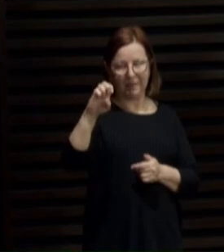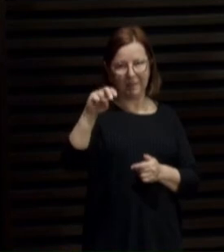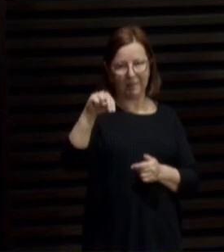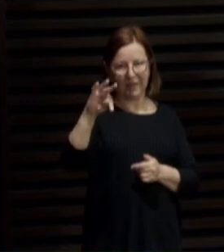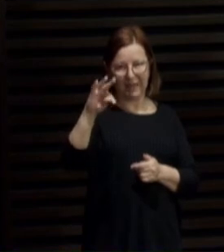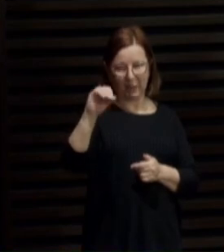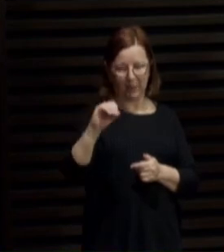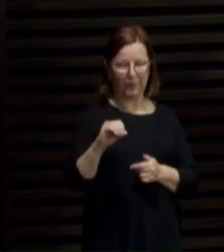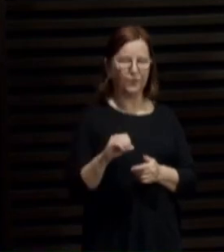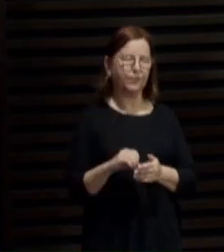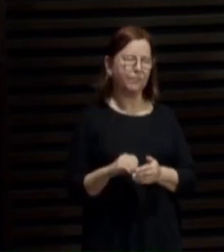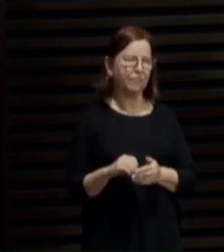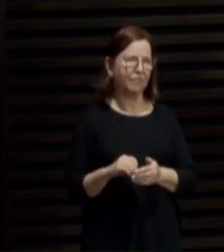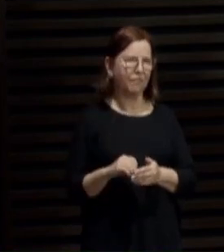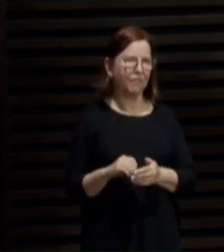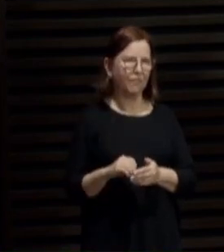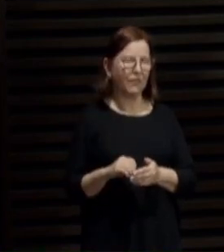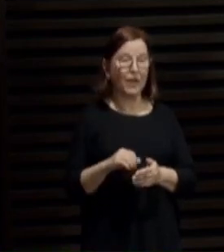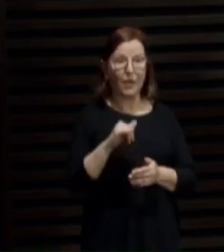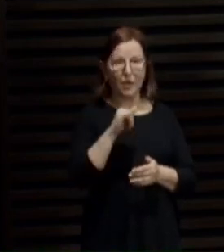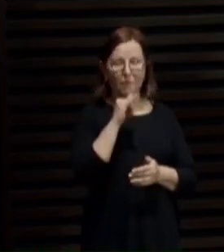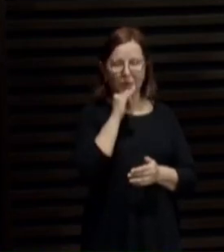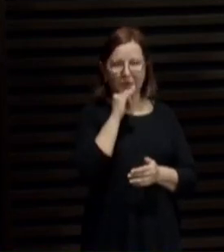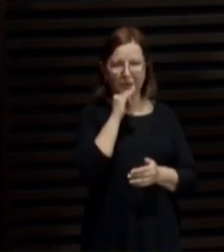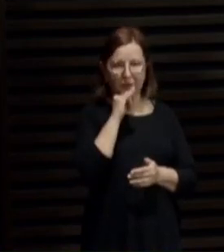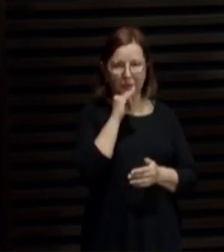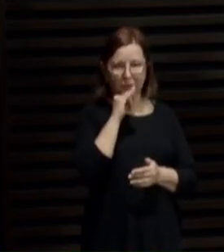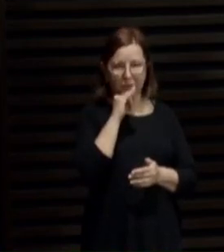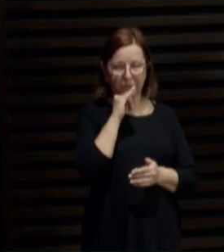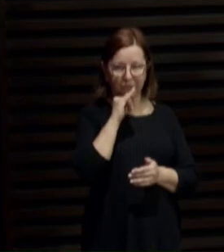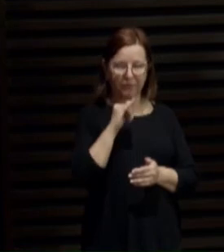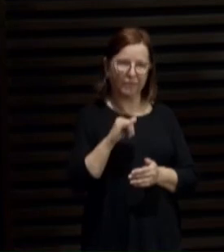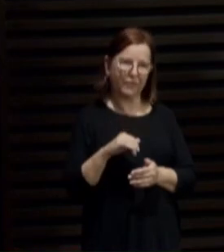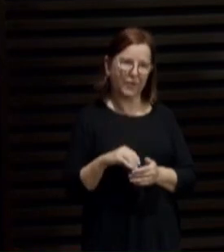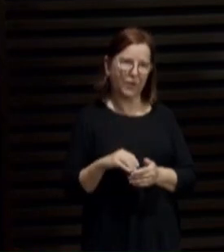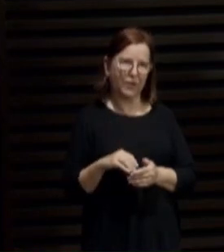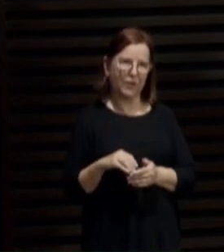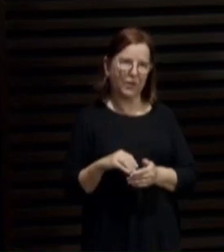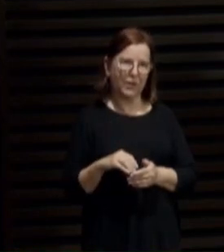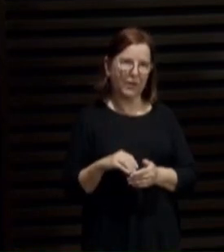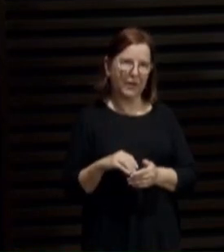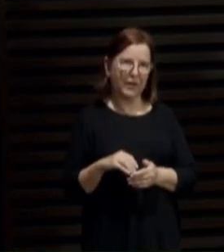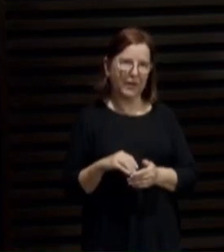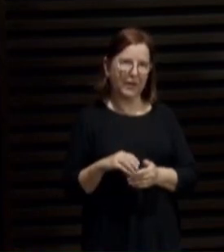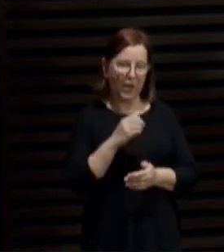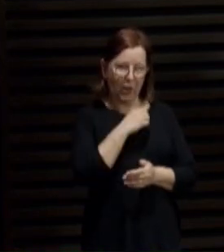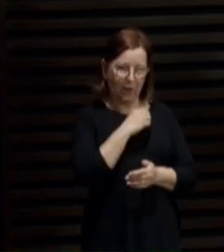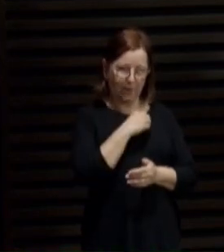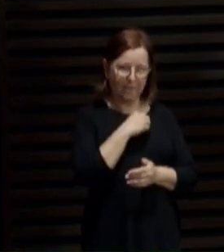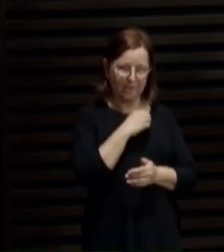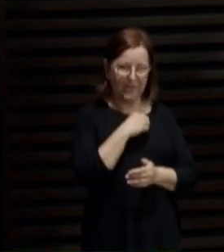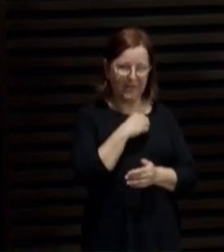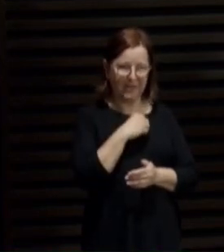por exemplo, do mundo, quando ele entra na nossa cultura, e nós vamos imitar a cultura